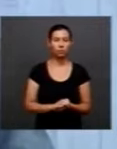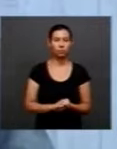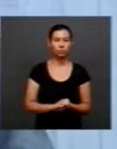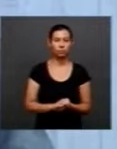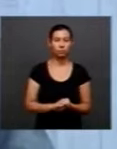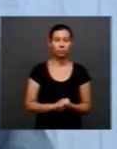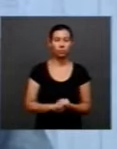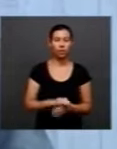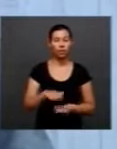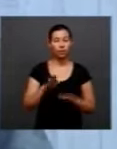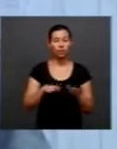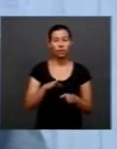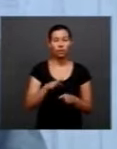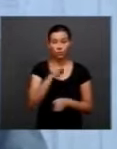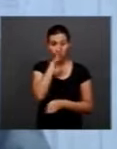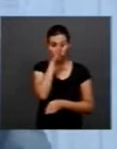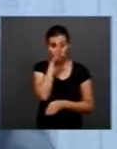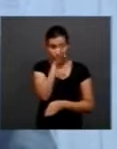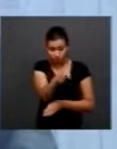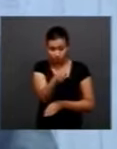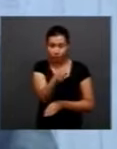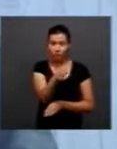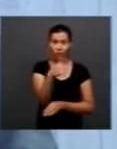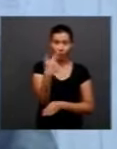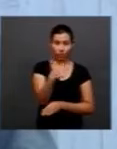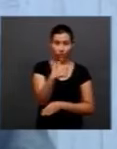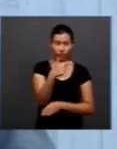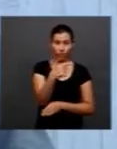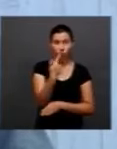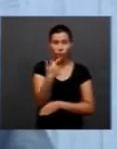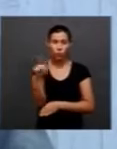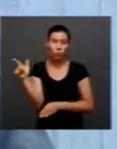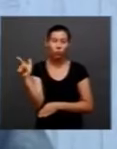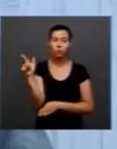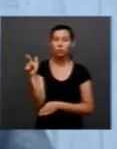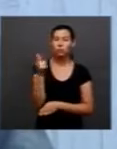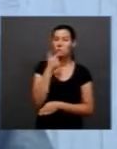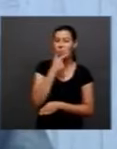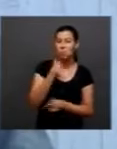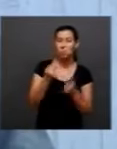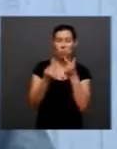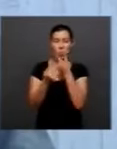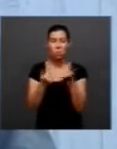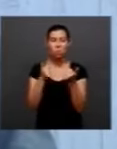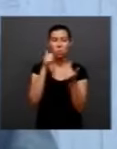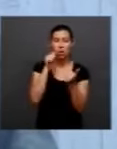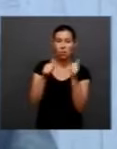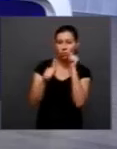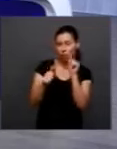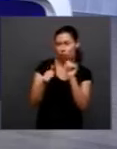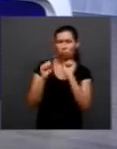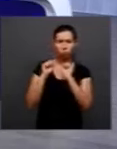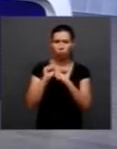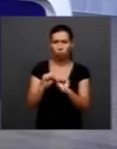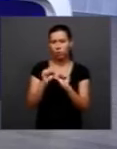não heterossexual. Que isso não é errado, não é doentio, não é pecaminoso, apenas uma forma diferente de desejo.